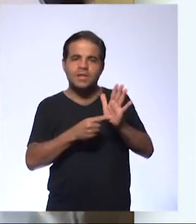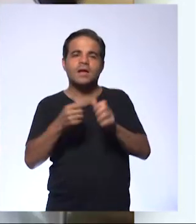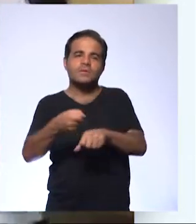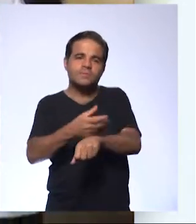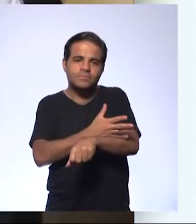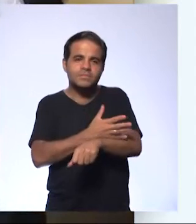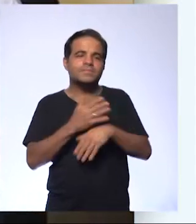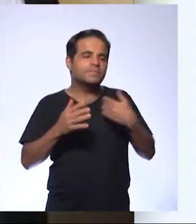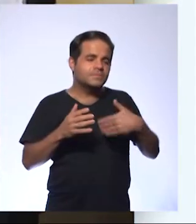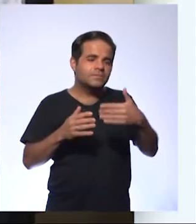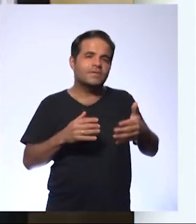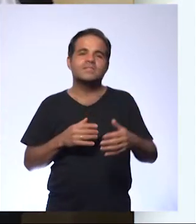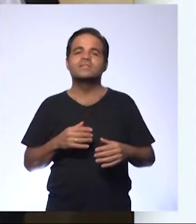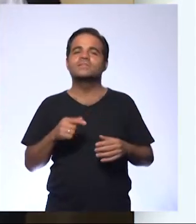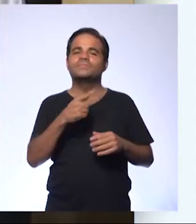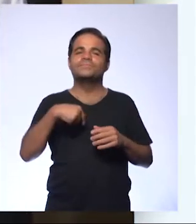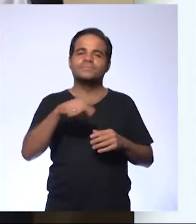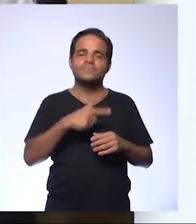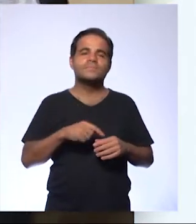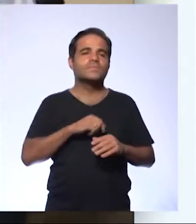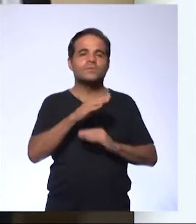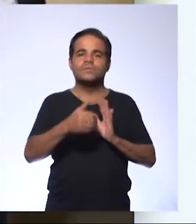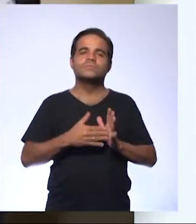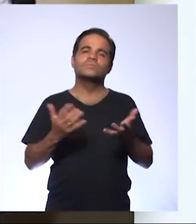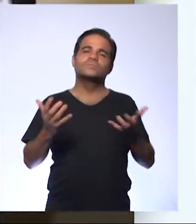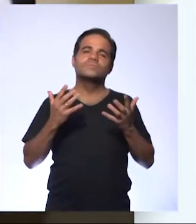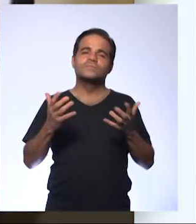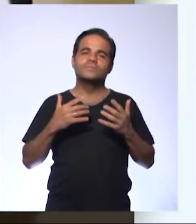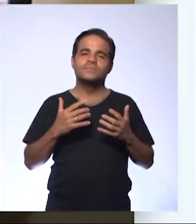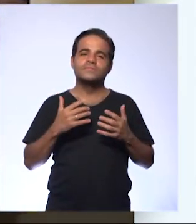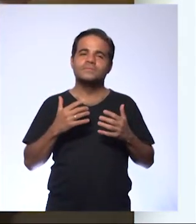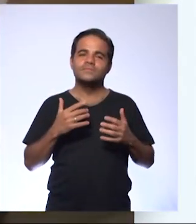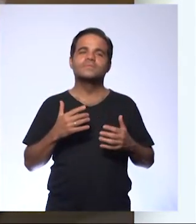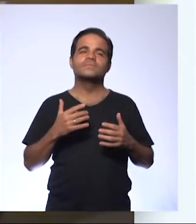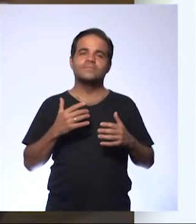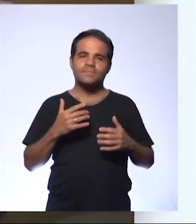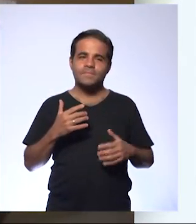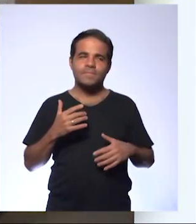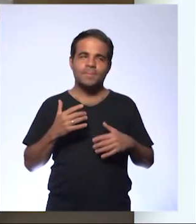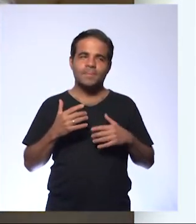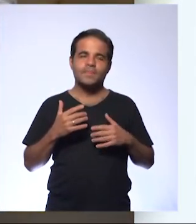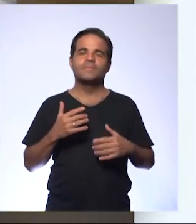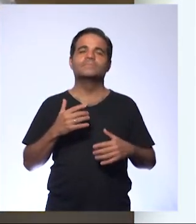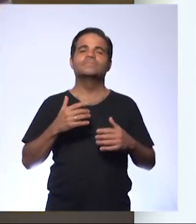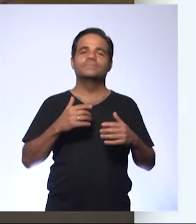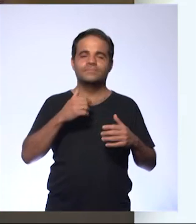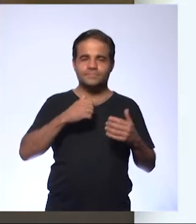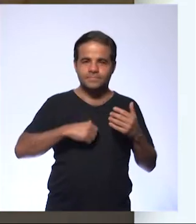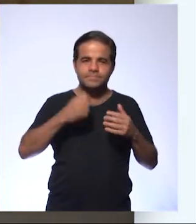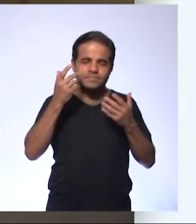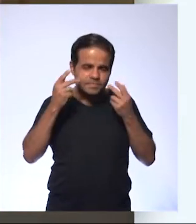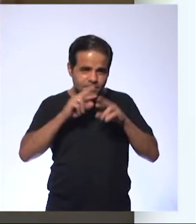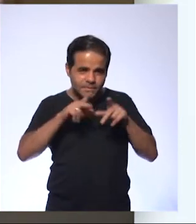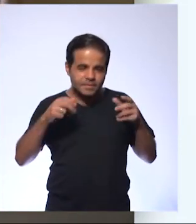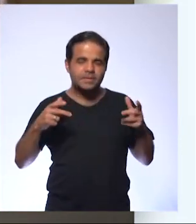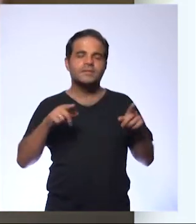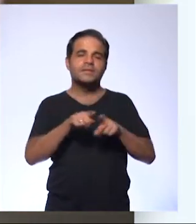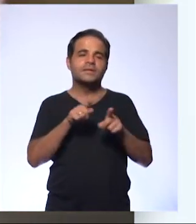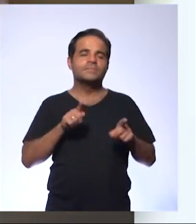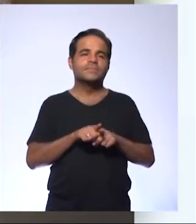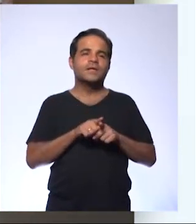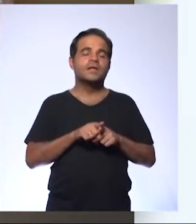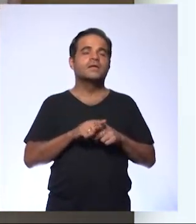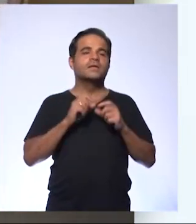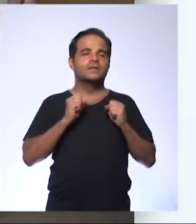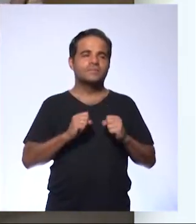emoções em todo tipo de pressão, né? Mesmo a pressão positiva e a pressão da adversidade também. Então a